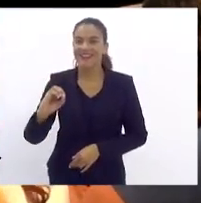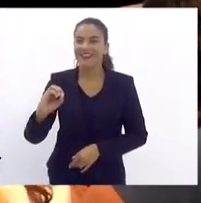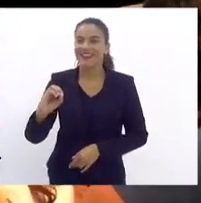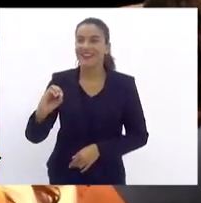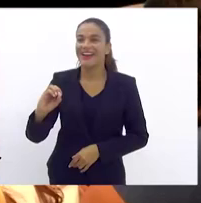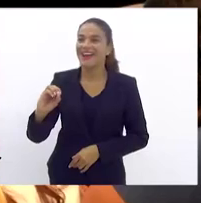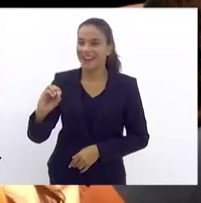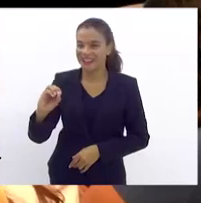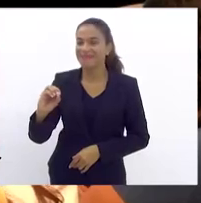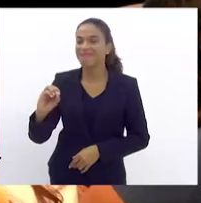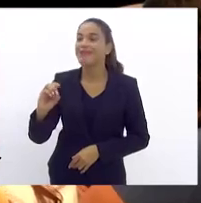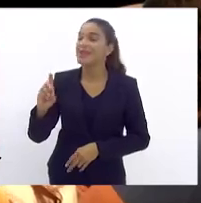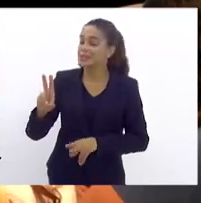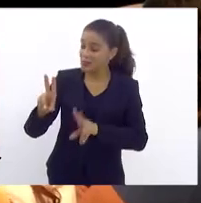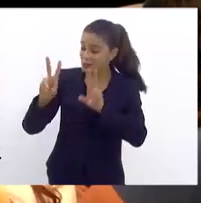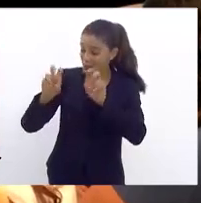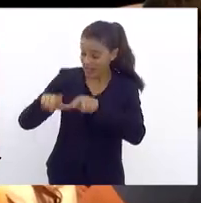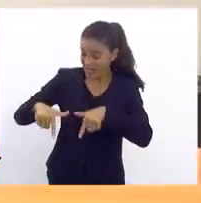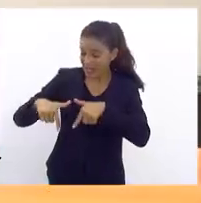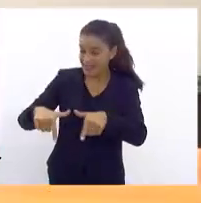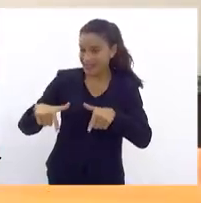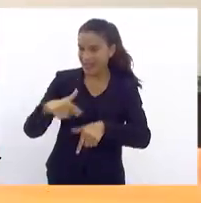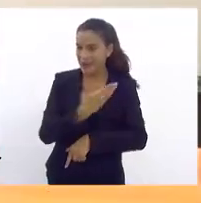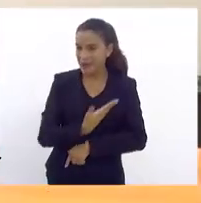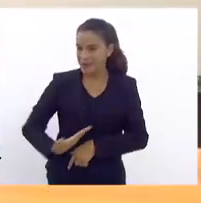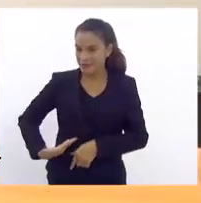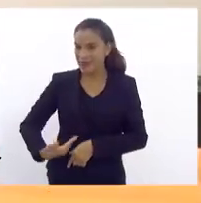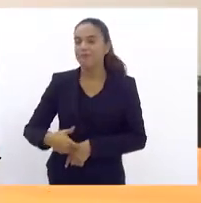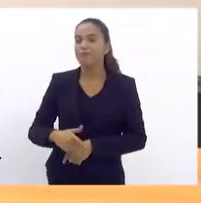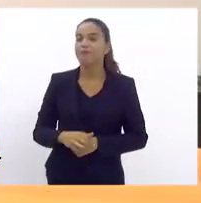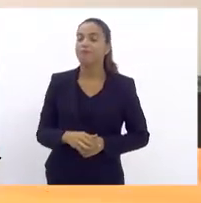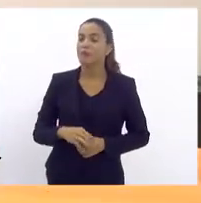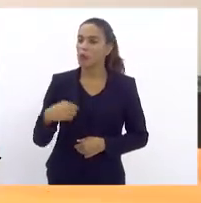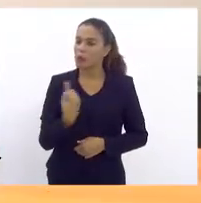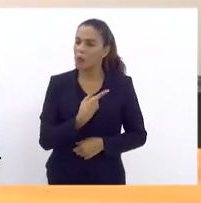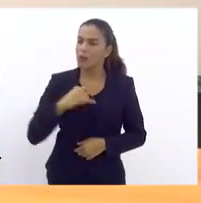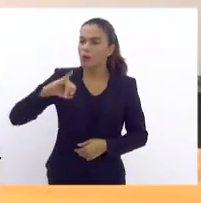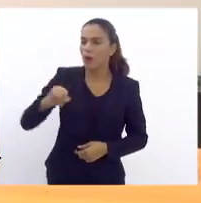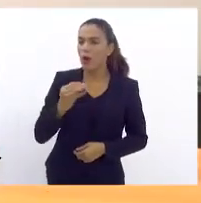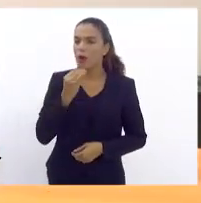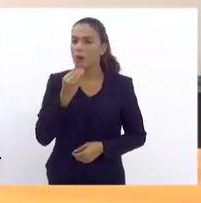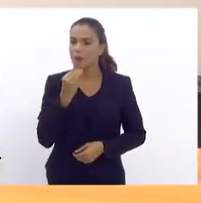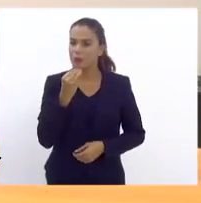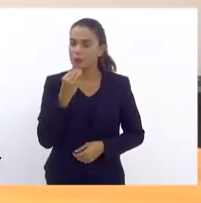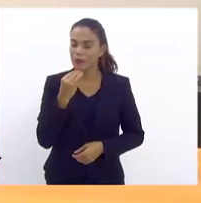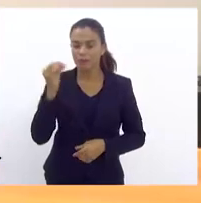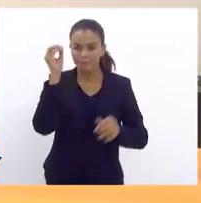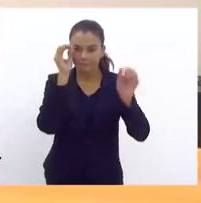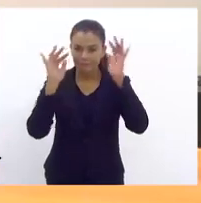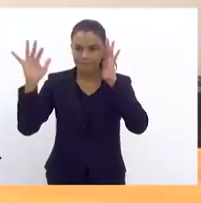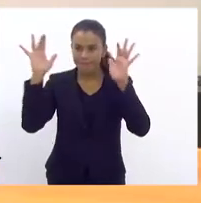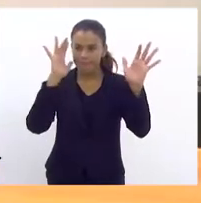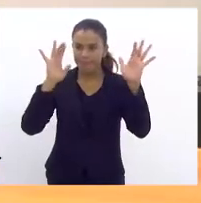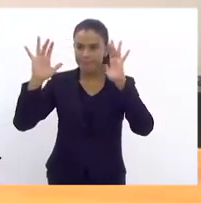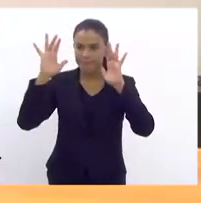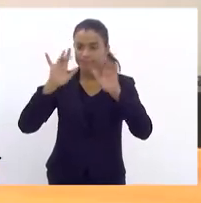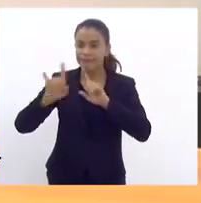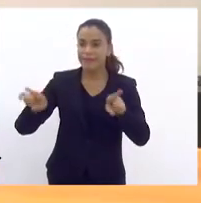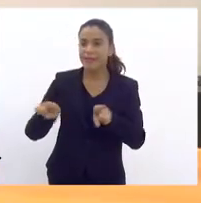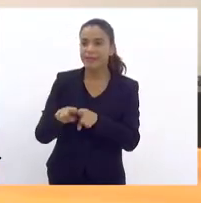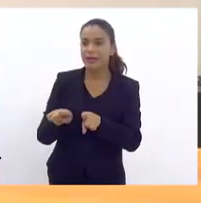através dessa ação civil pública Doutor Diego nós tivemos oportunidade de refletir e